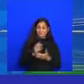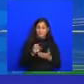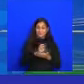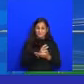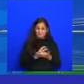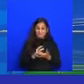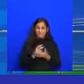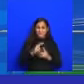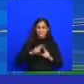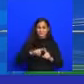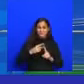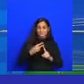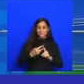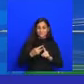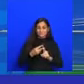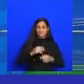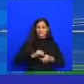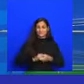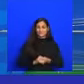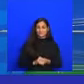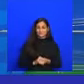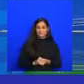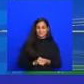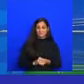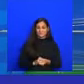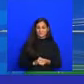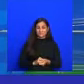da Quina tem Dupla Sena